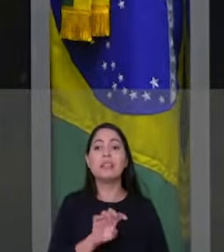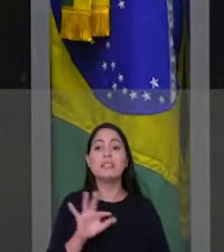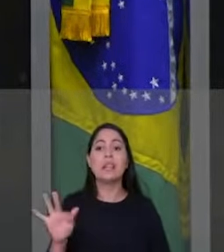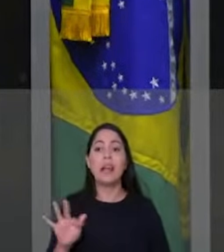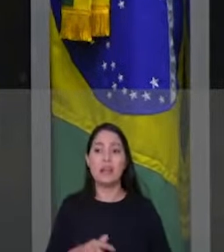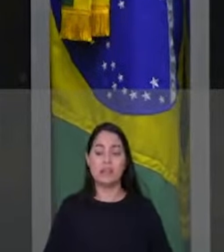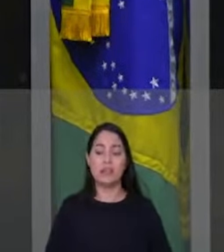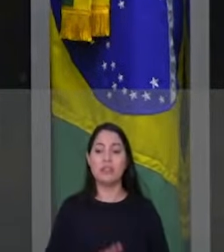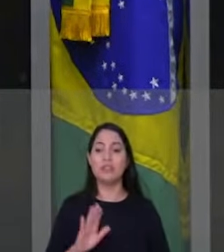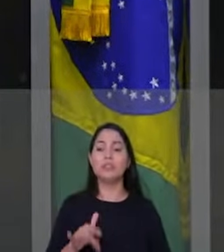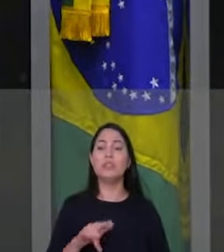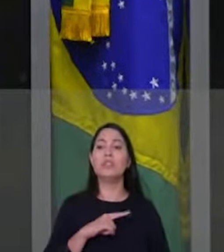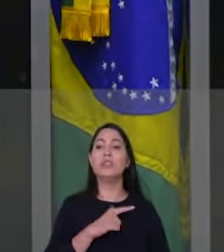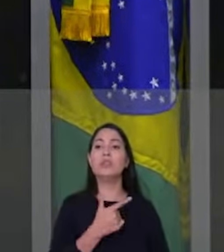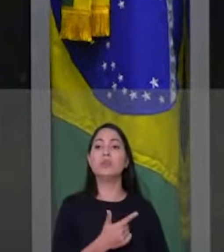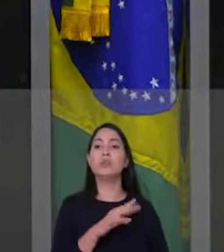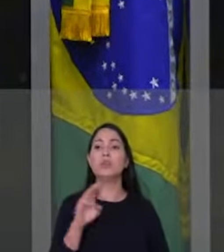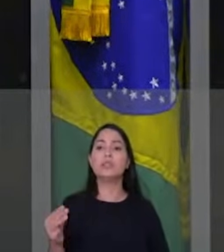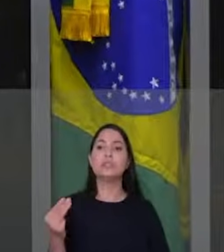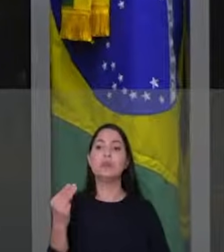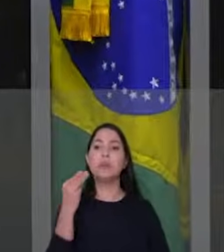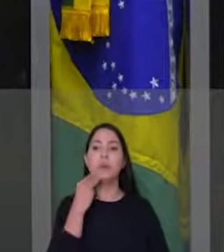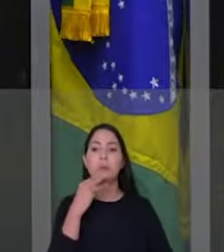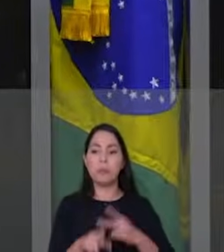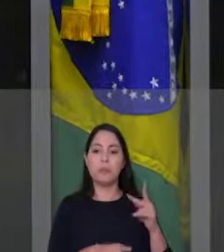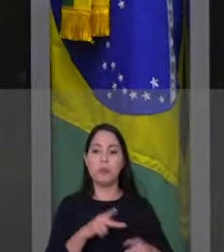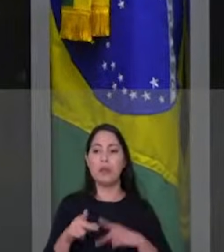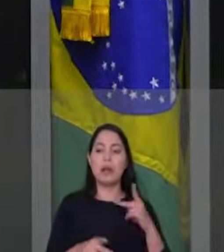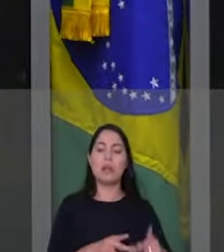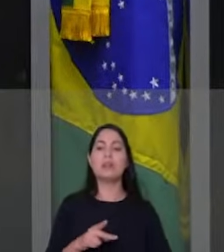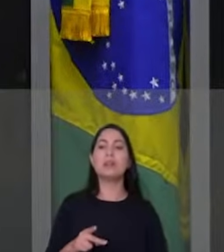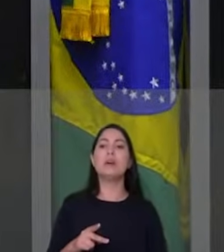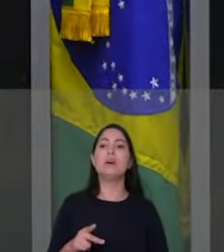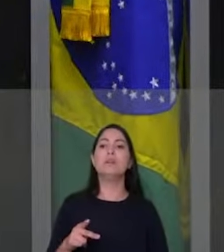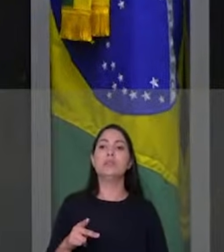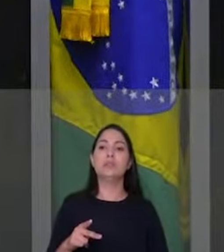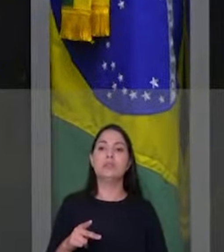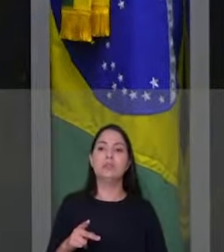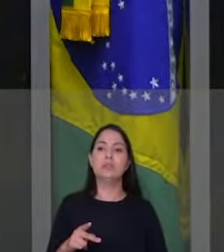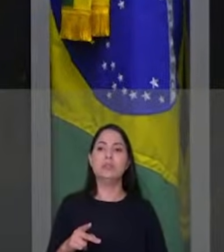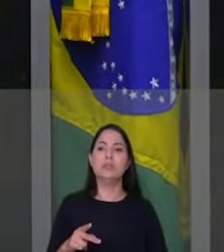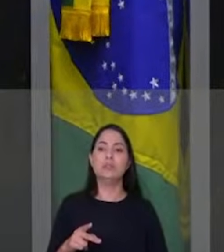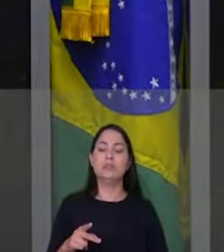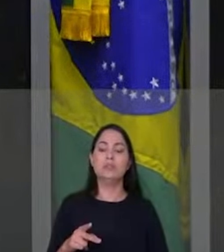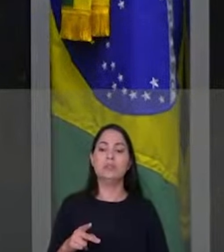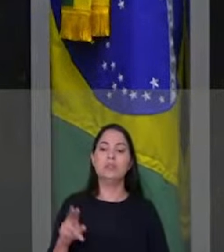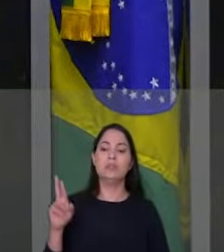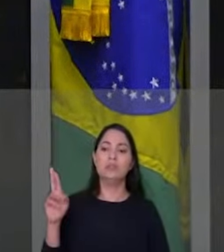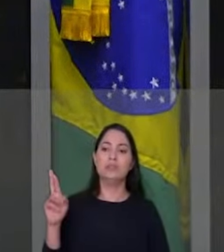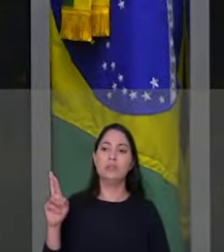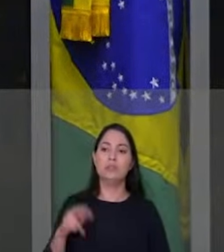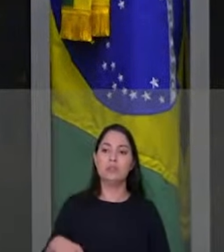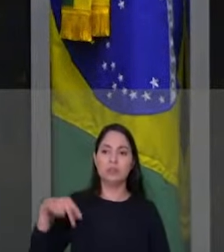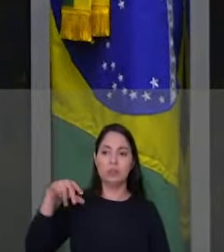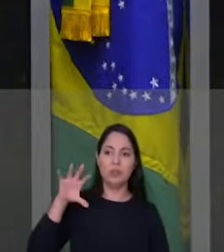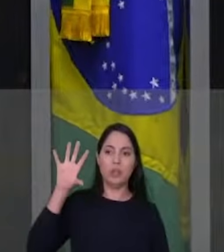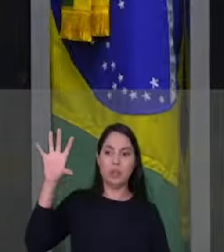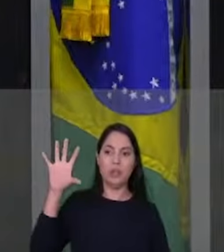mais de 2 milhões de famílias nordestinas foram cortadas do Bolsa